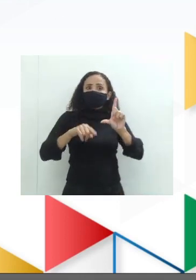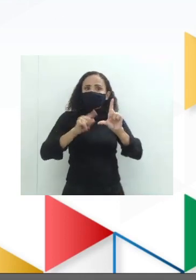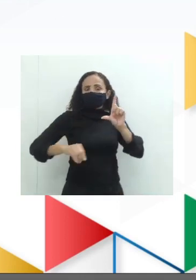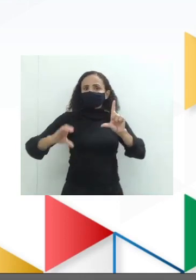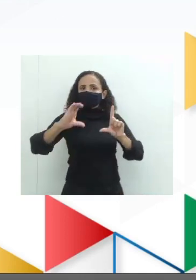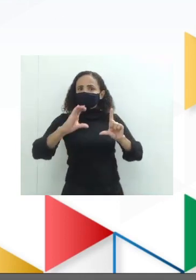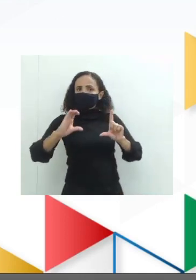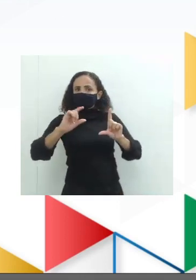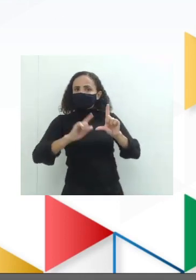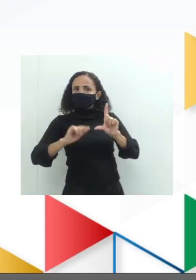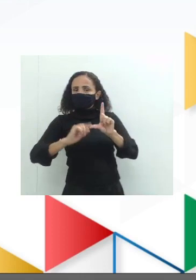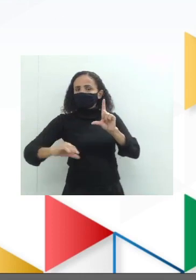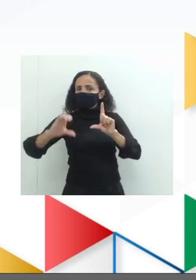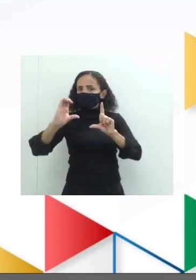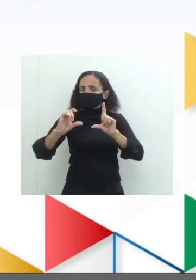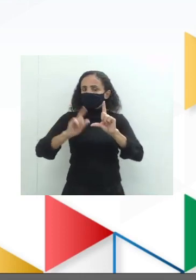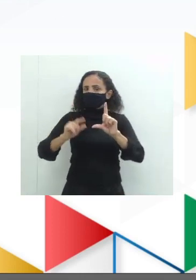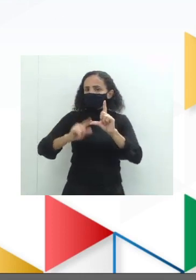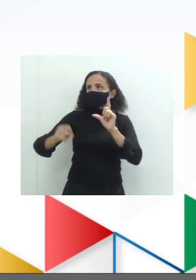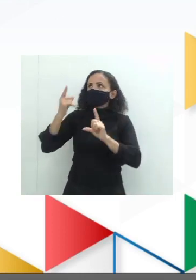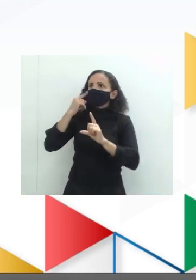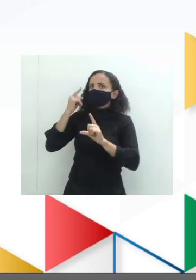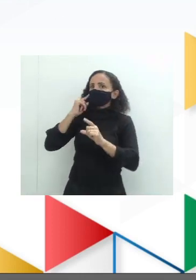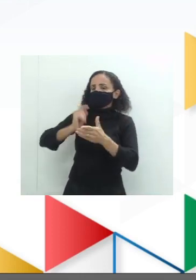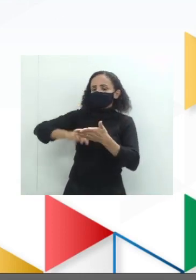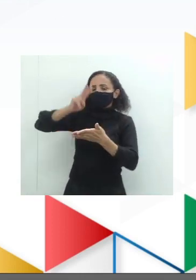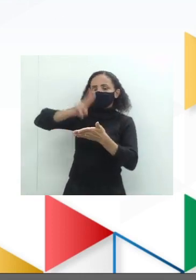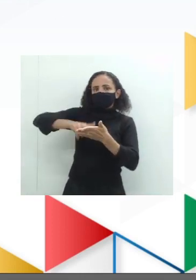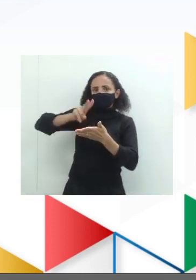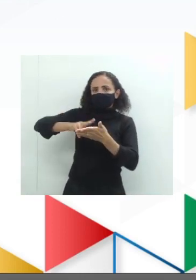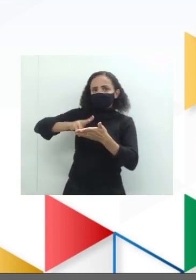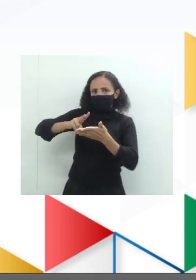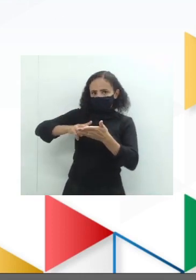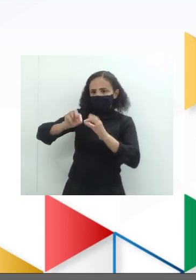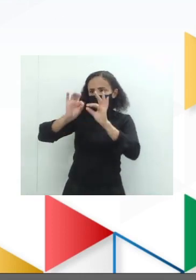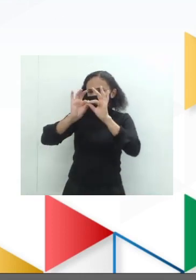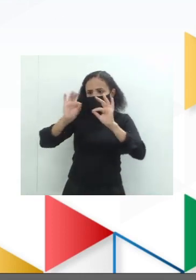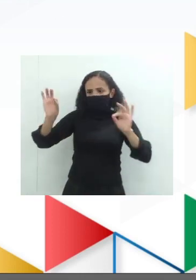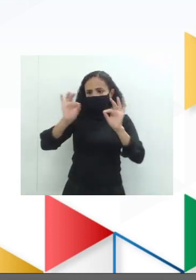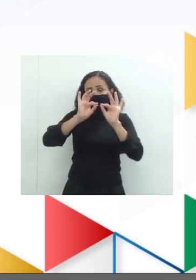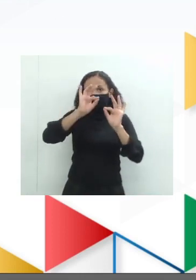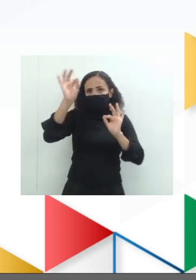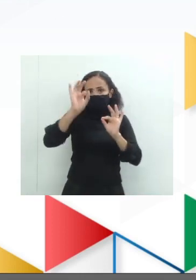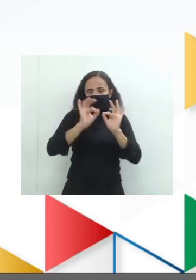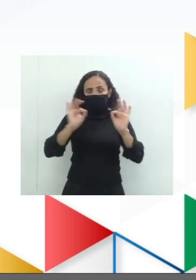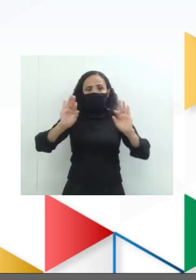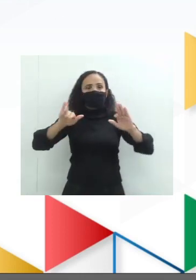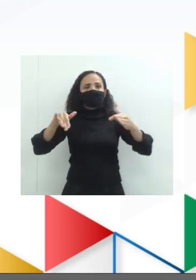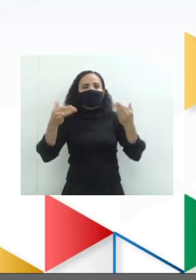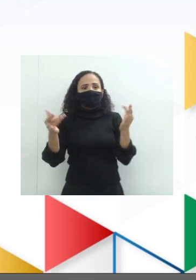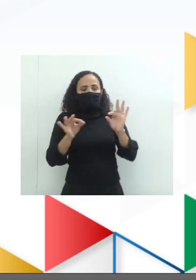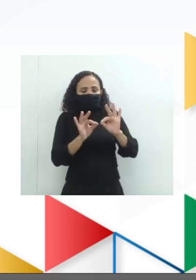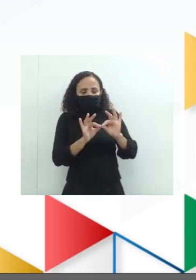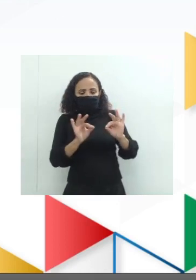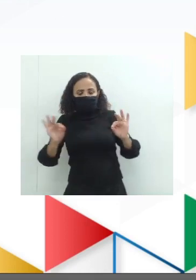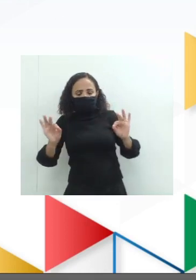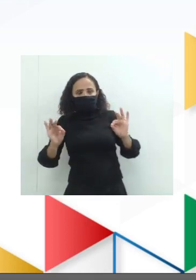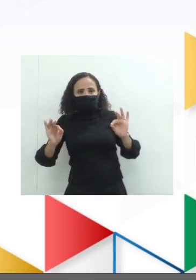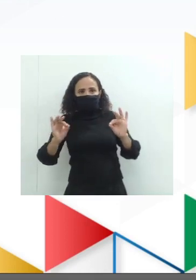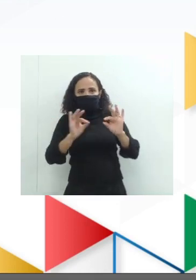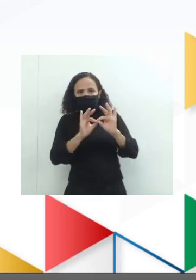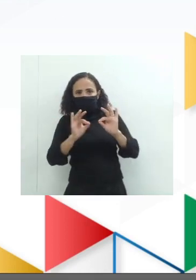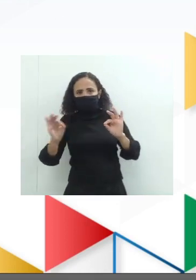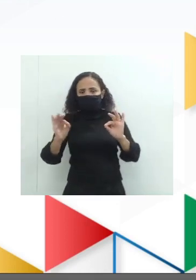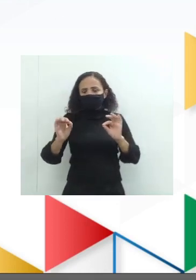abaixo do teu vídeo aí, ó, na parte inferior do teu vídeo tem esse reto. Quando ele tem esse quadradinho aí